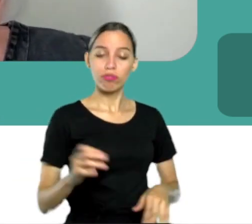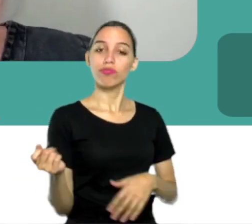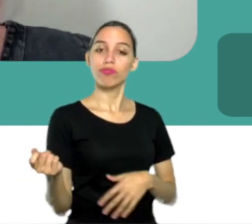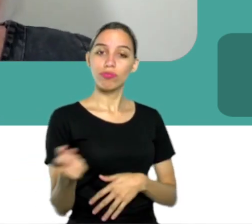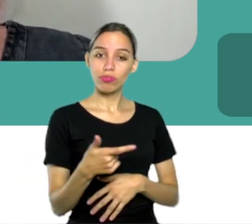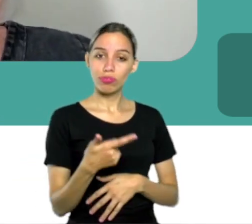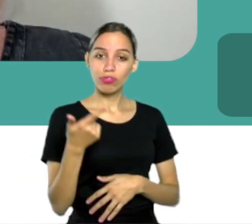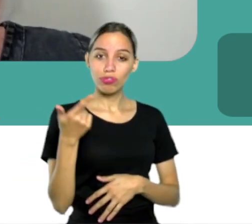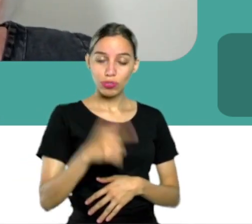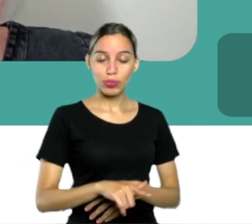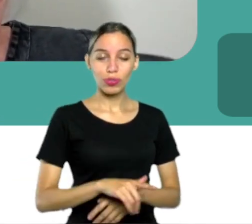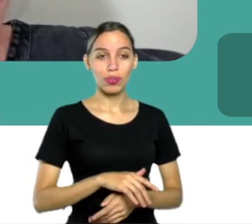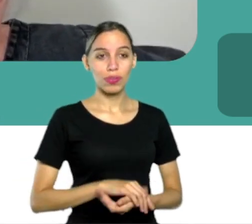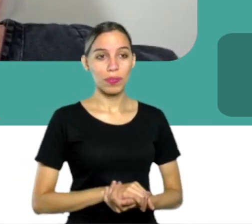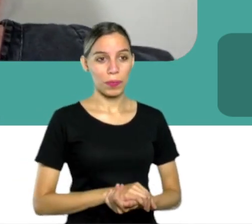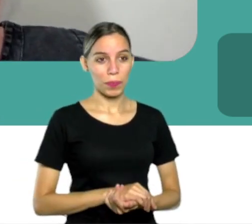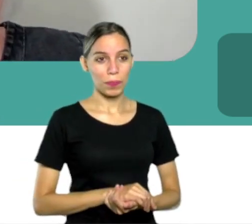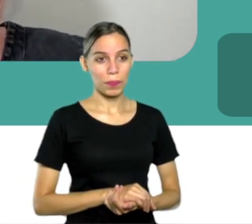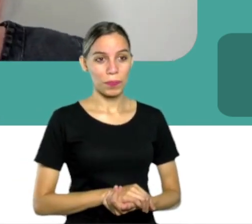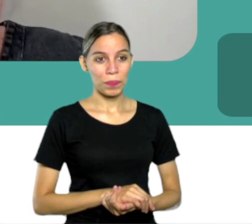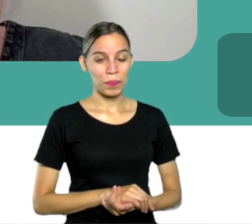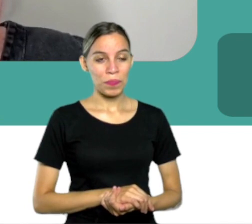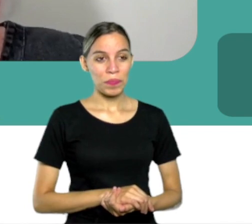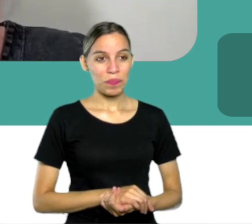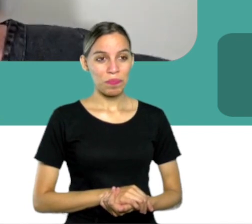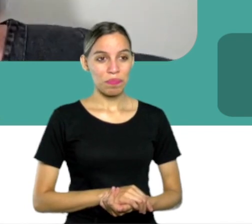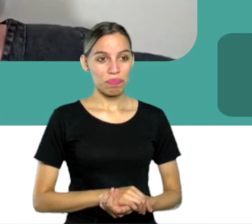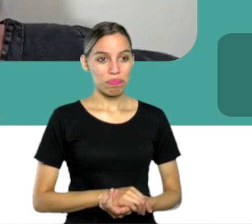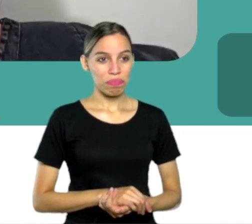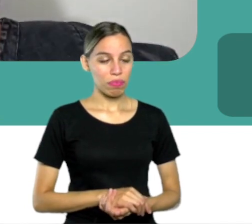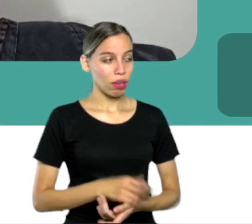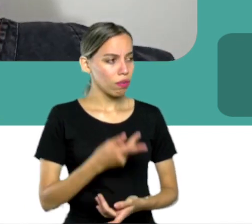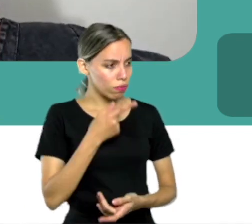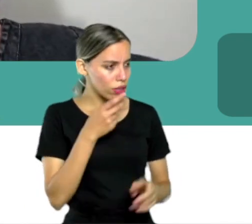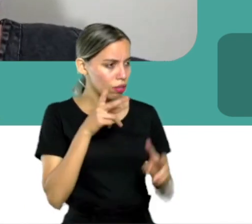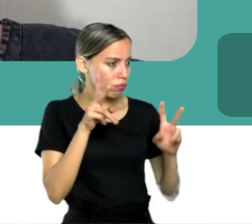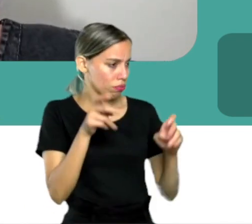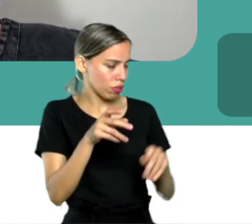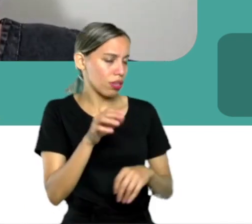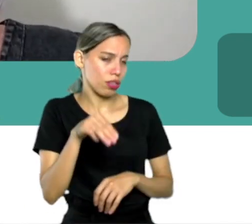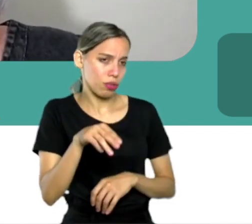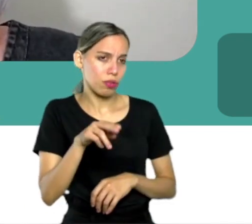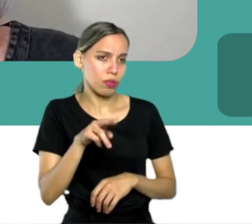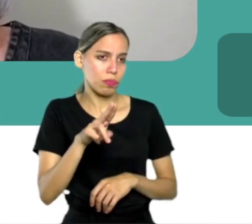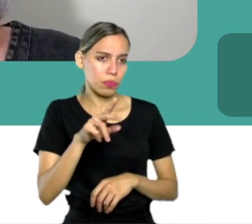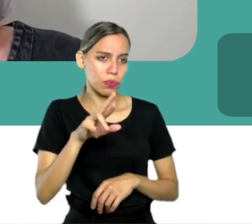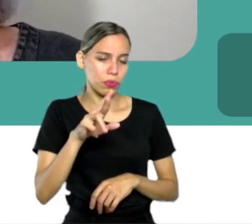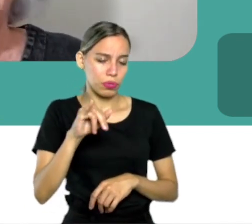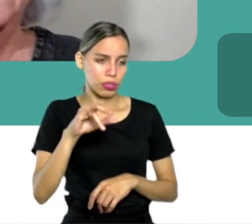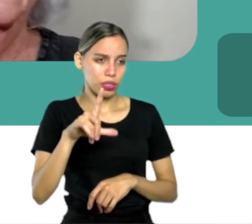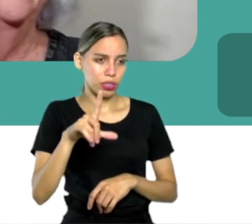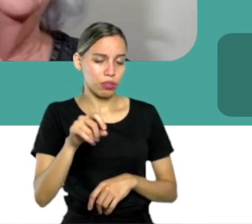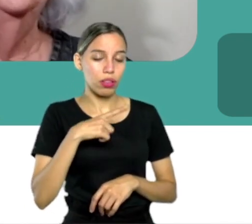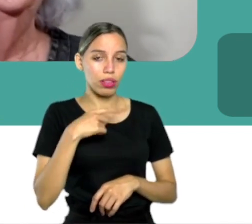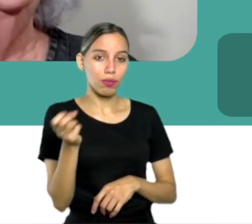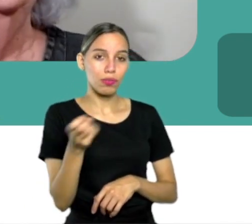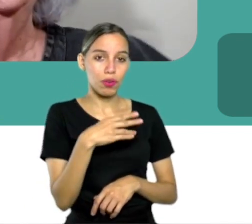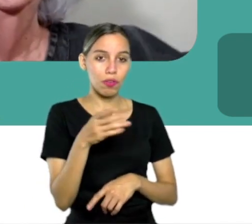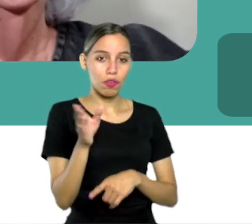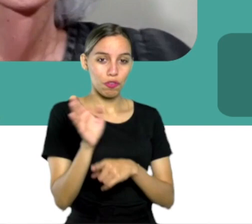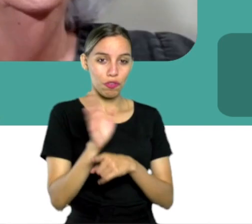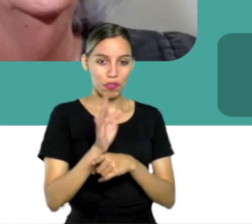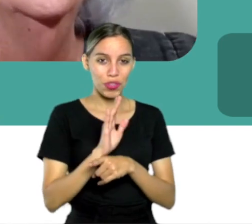Murilo Mendes, vai sair agora um filme do Elvésio Raton, que chama O Lodo,